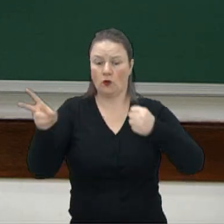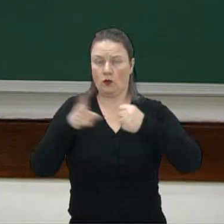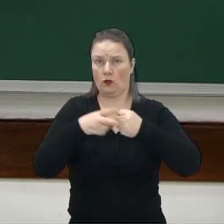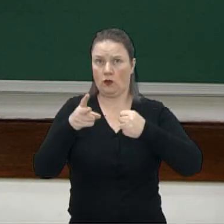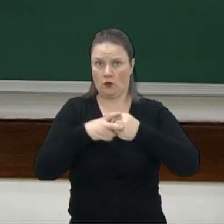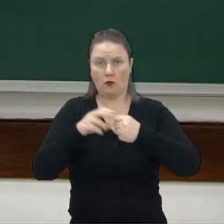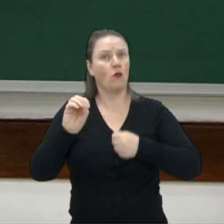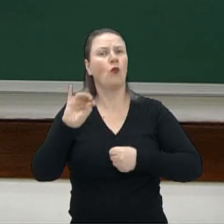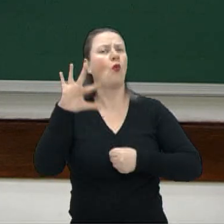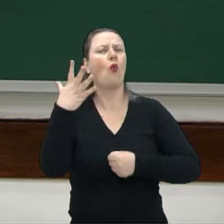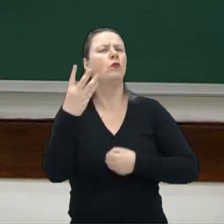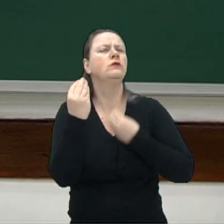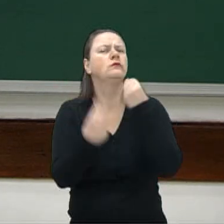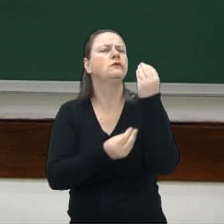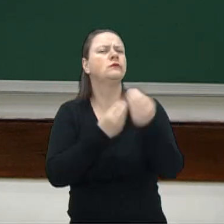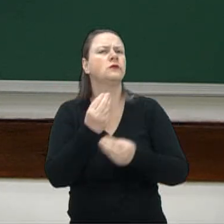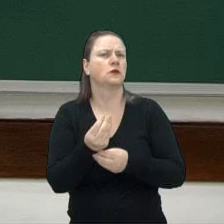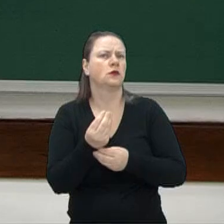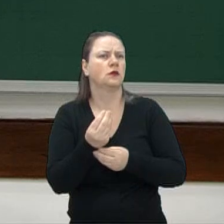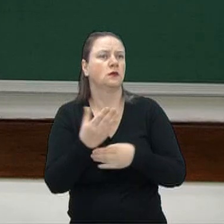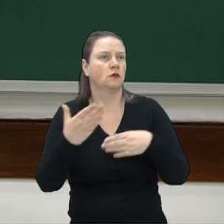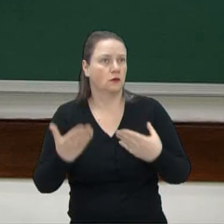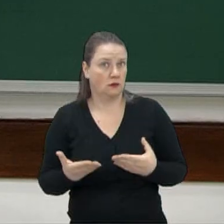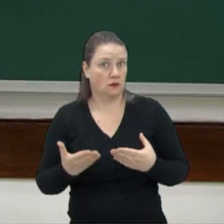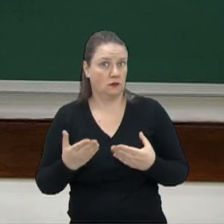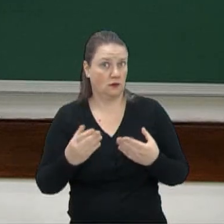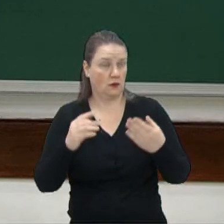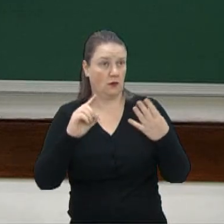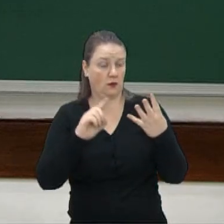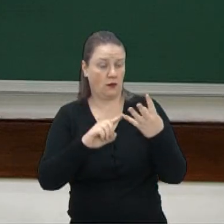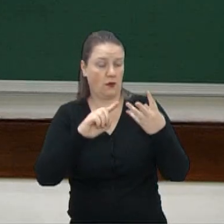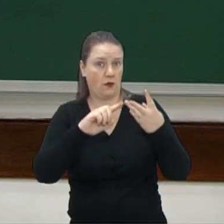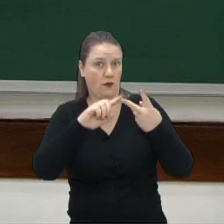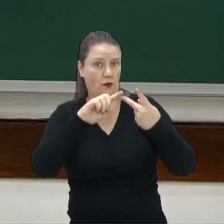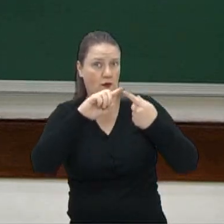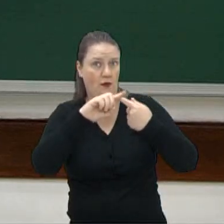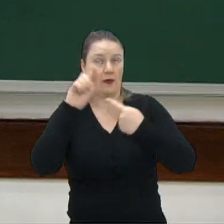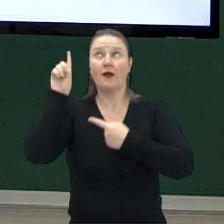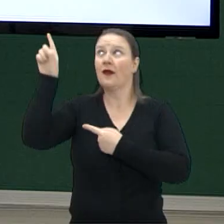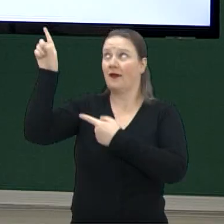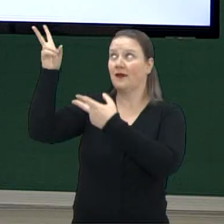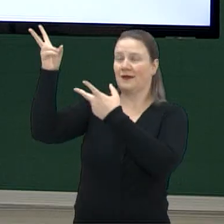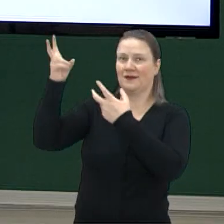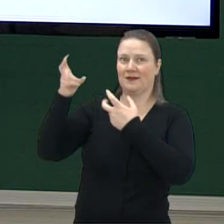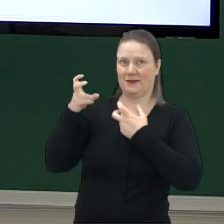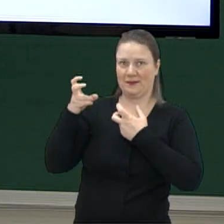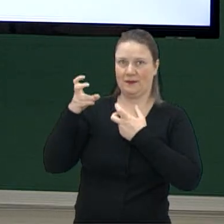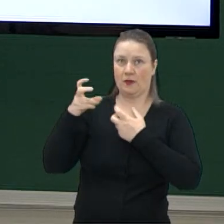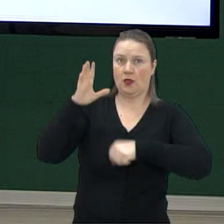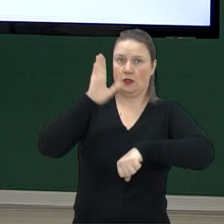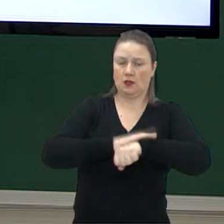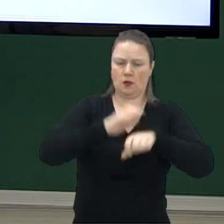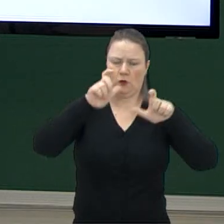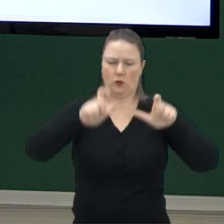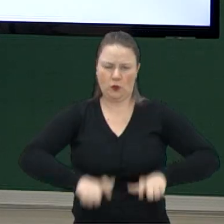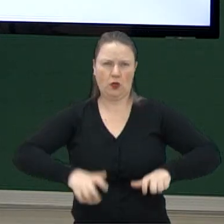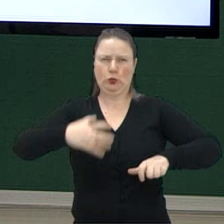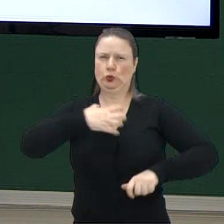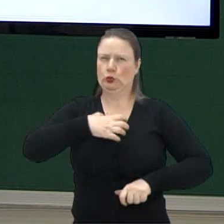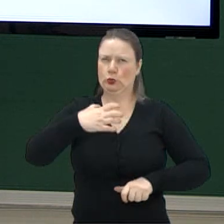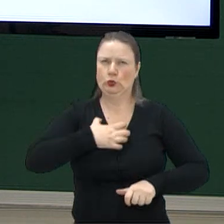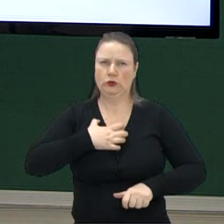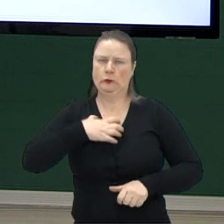acontecer, certo? Quais são essas circunstâncias, professor? São essas mesmas que estão aqui. Tempo, lugar,